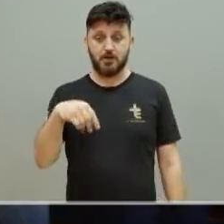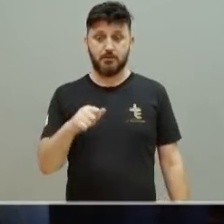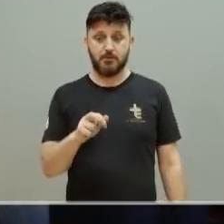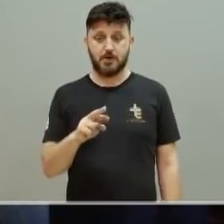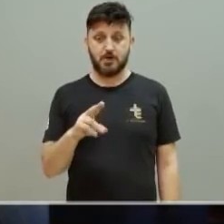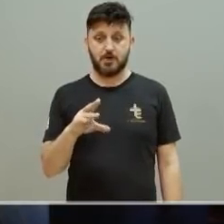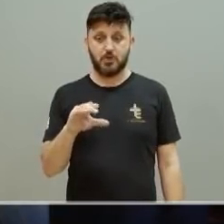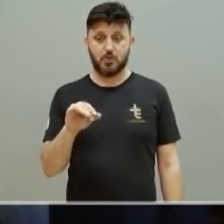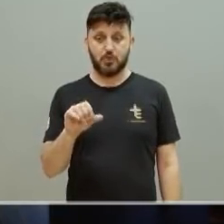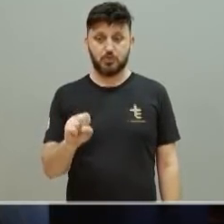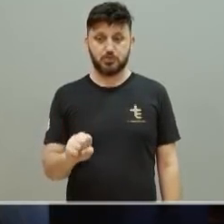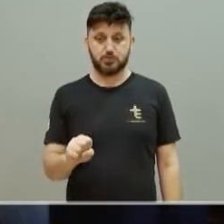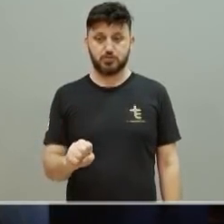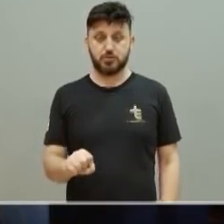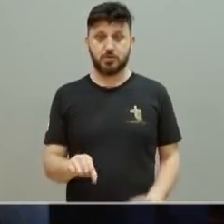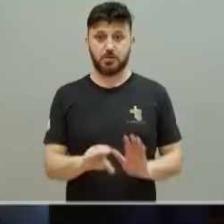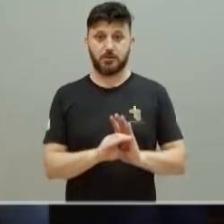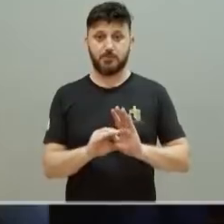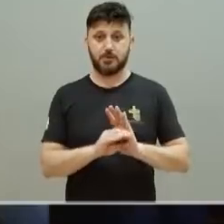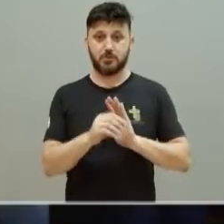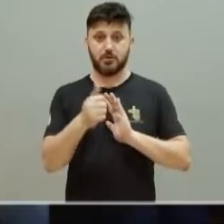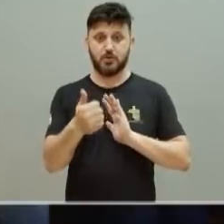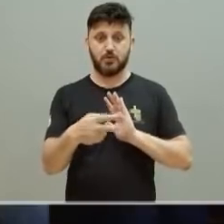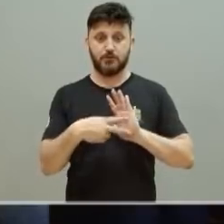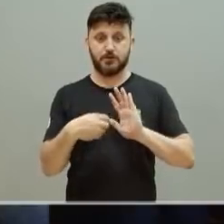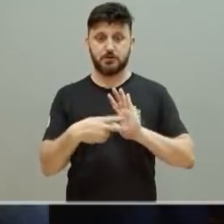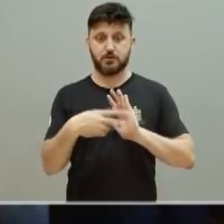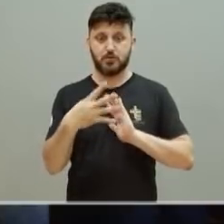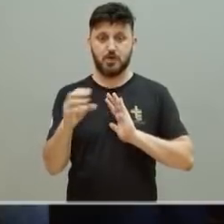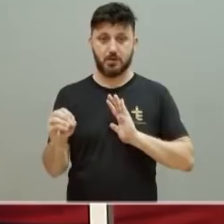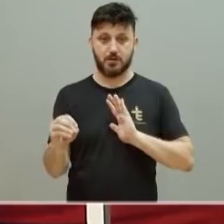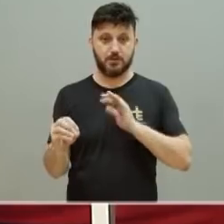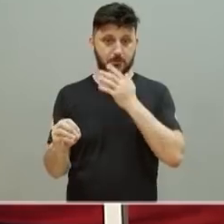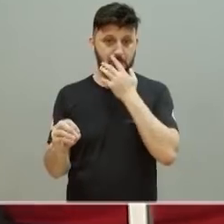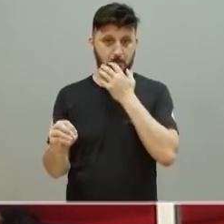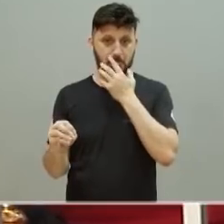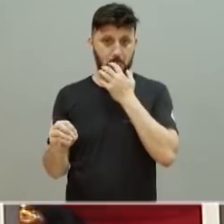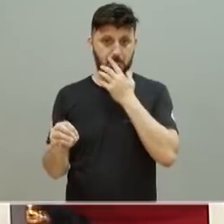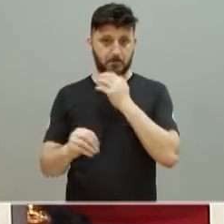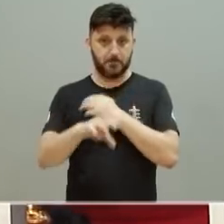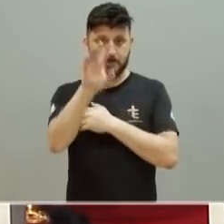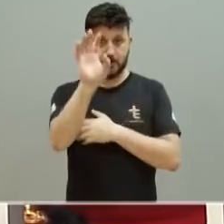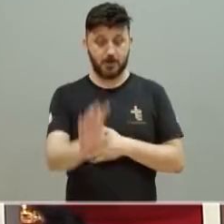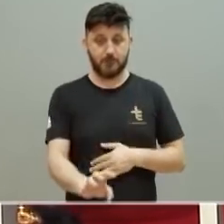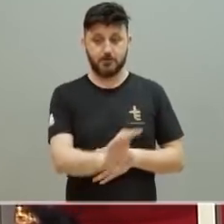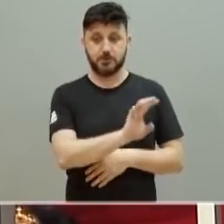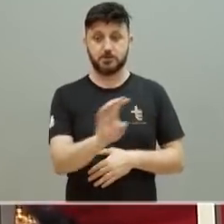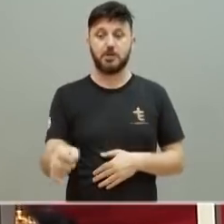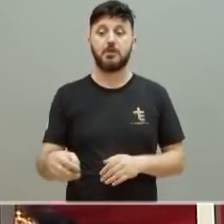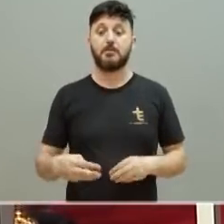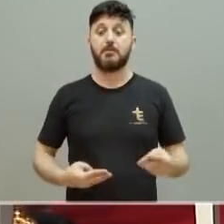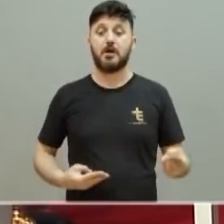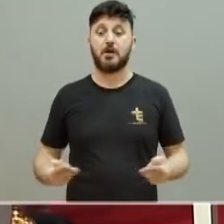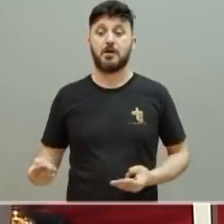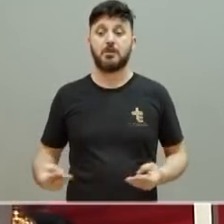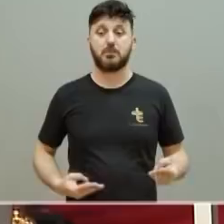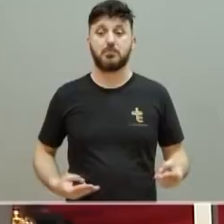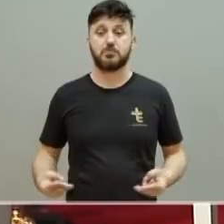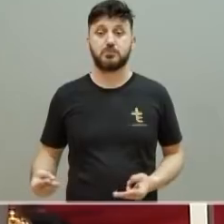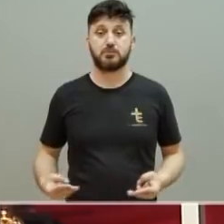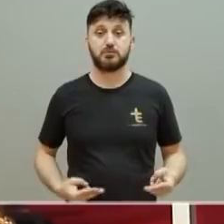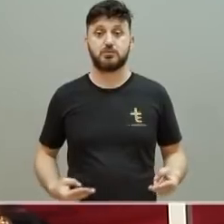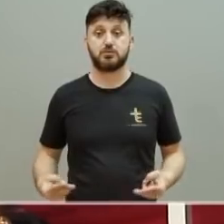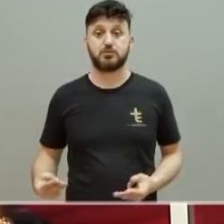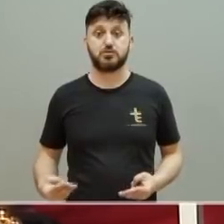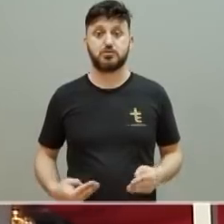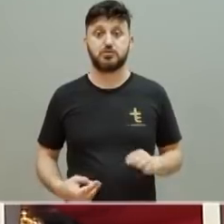no capítulo 1, versículo 40, Evangelho de São Marcos 1, 40, irmãos,